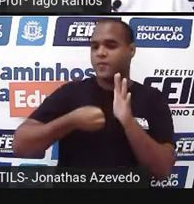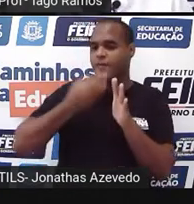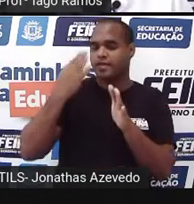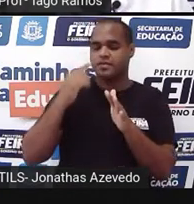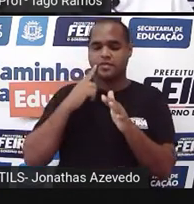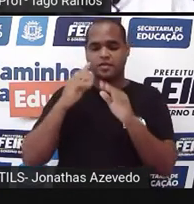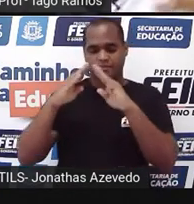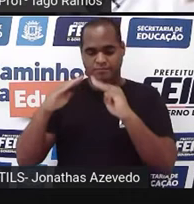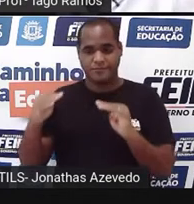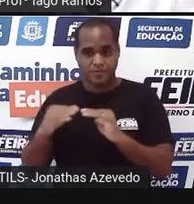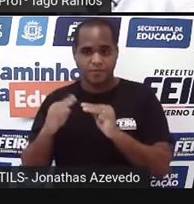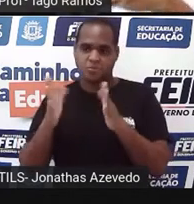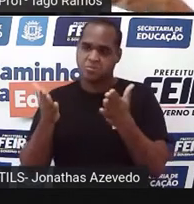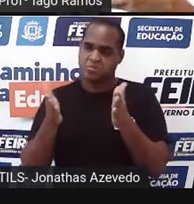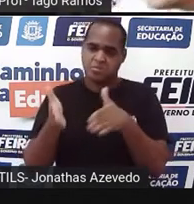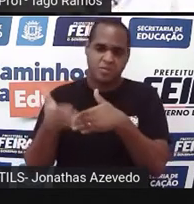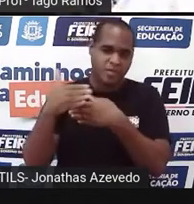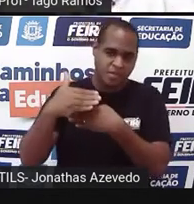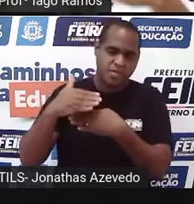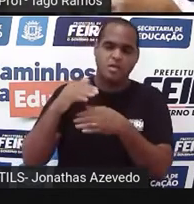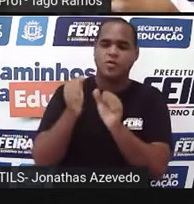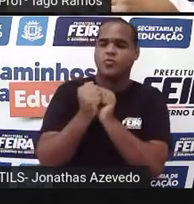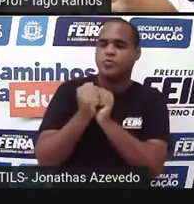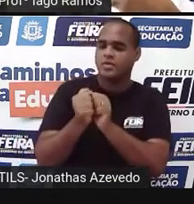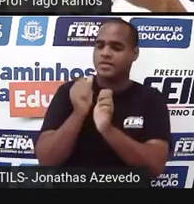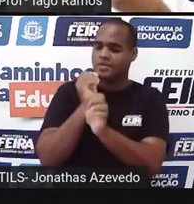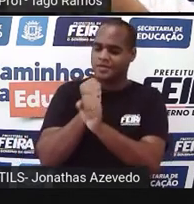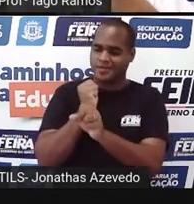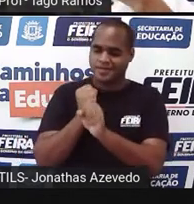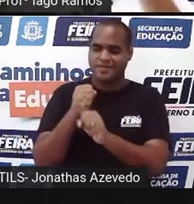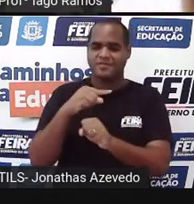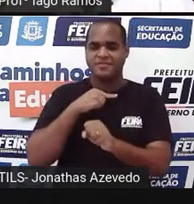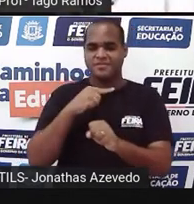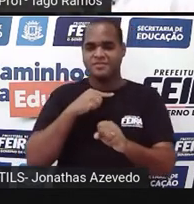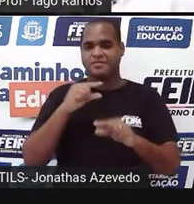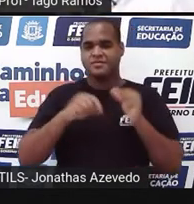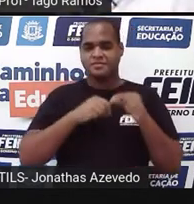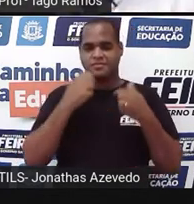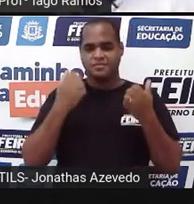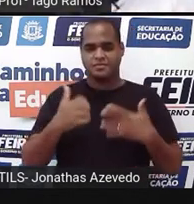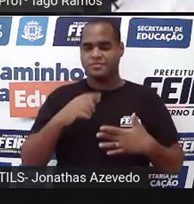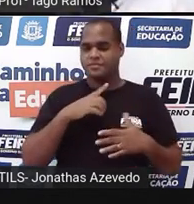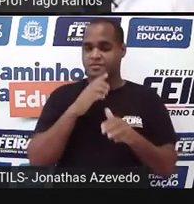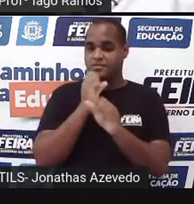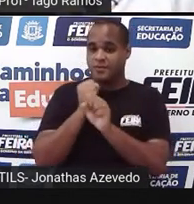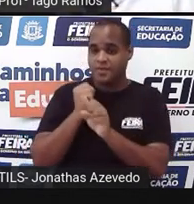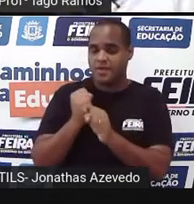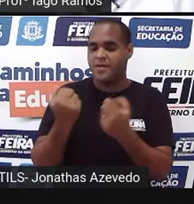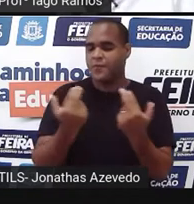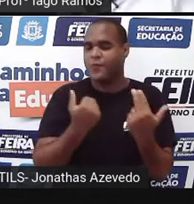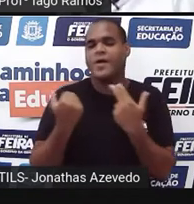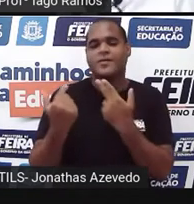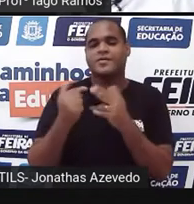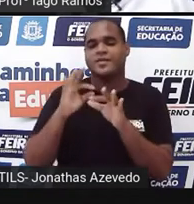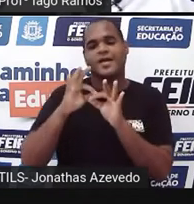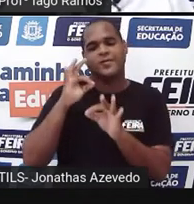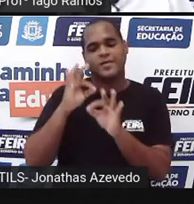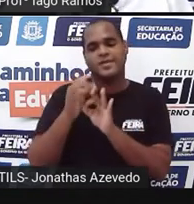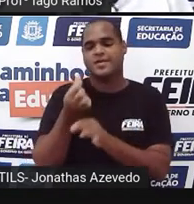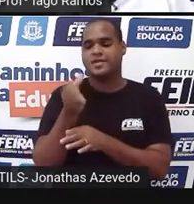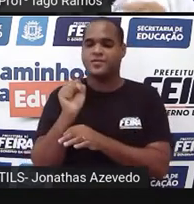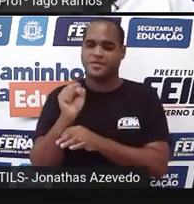Canudos para as pirâmides se eu juntasse eu fizer uma soma tem que ser igual ao total de Canudos que é